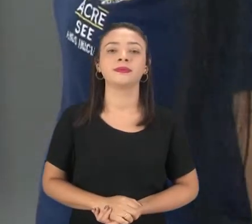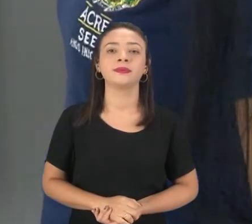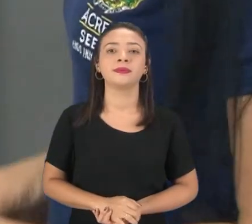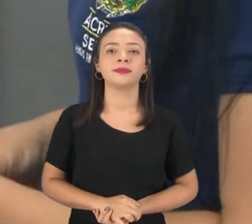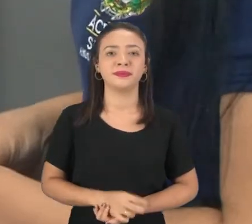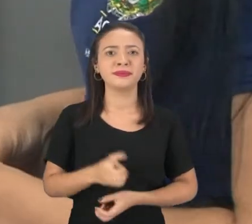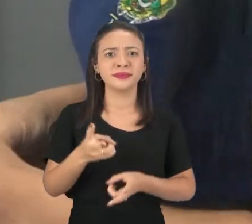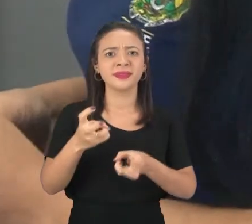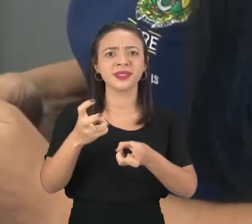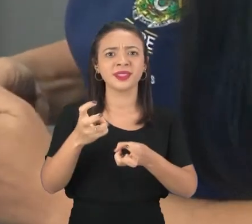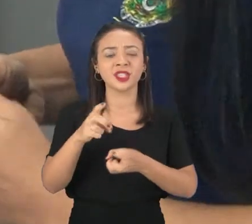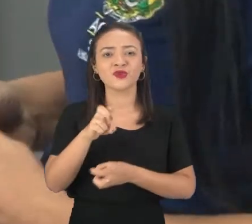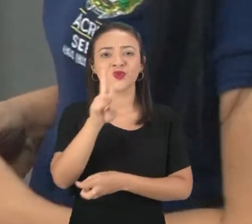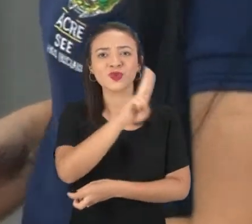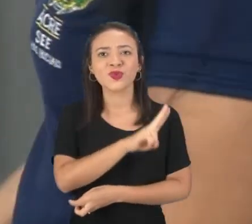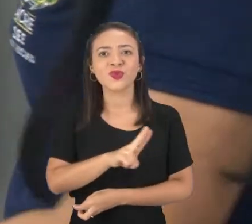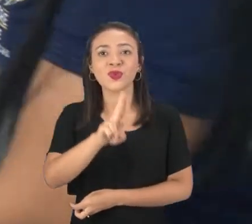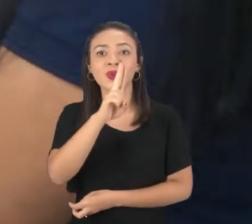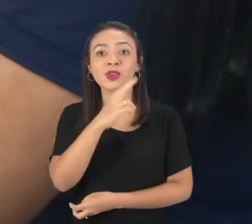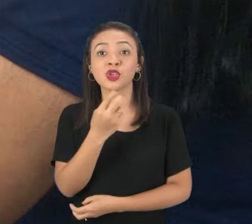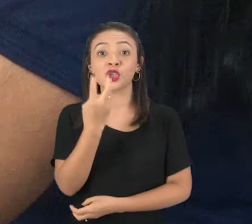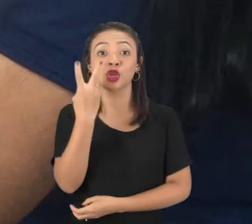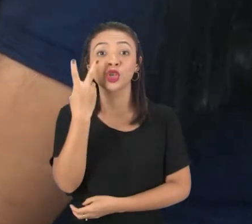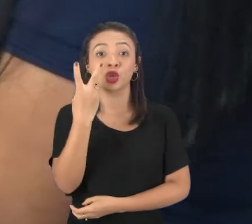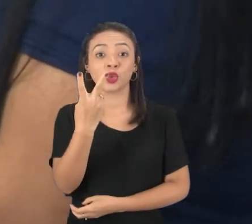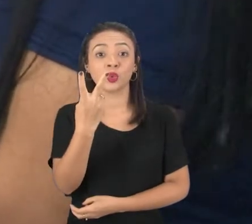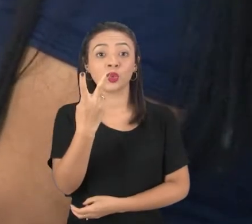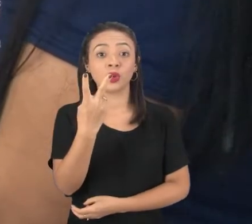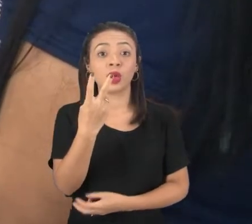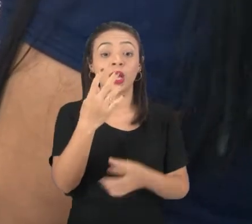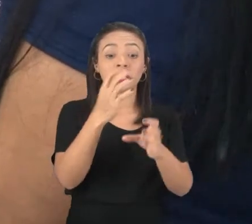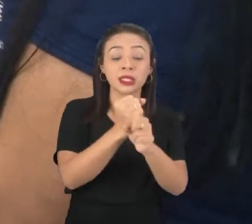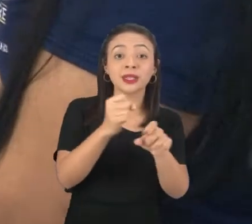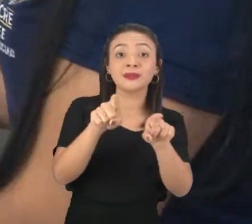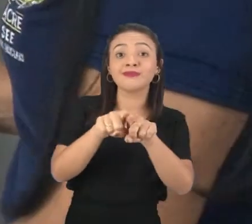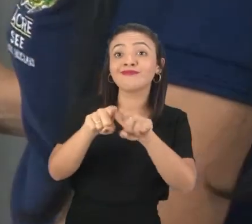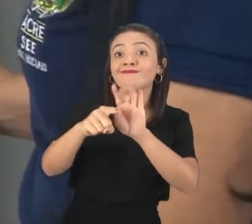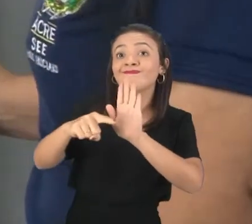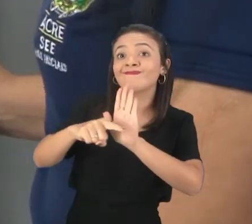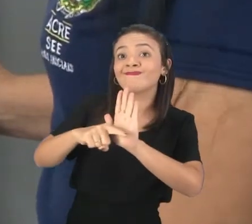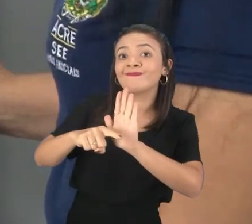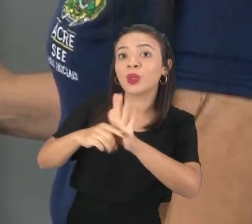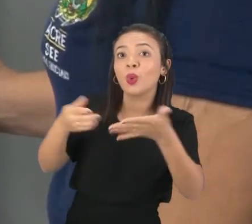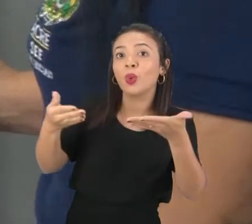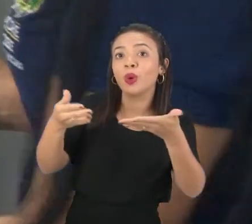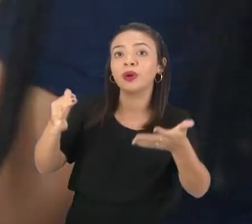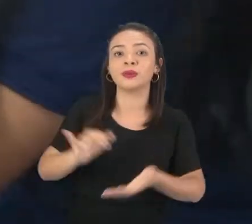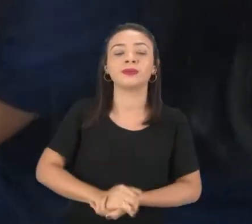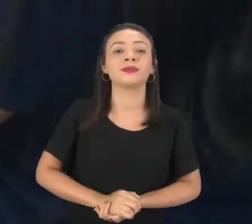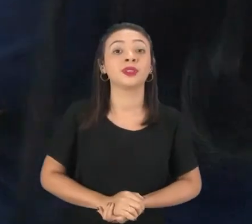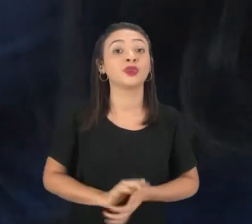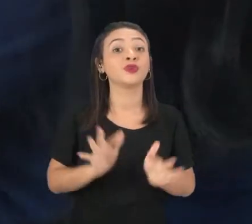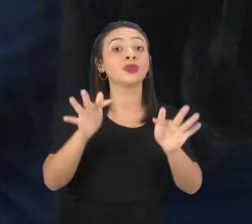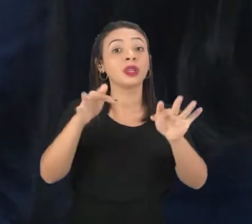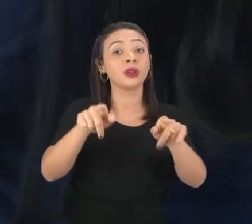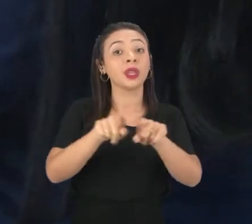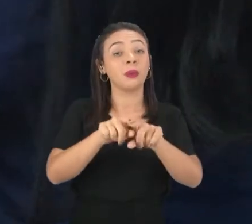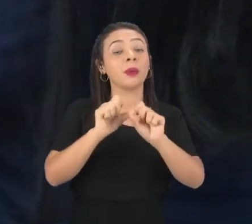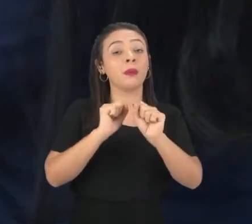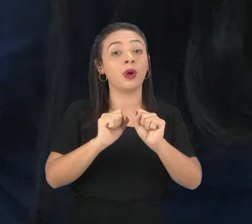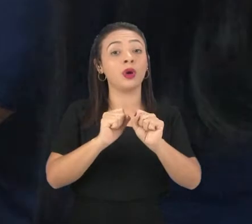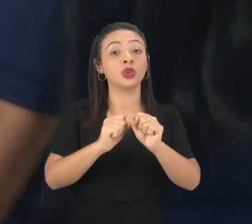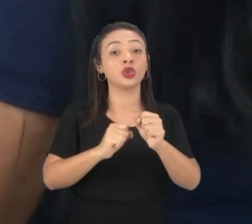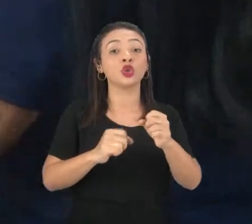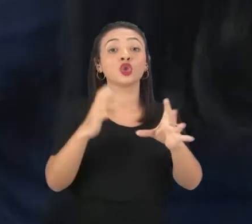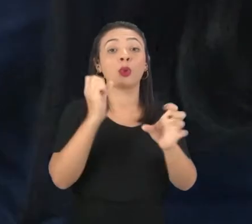Você viu que você se utilizou de duas operações adição subtração tá e depois no final você ainda pode